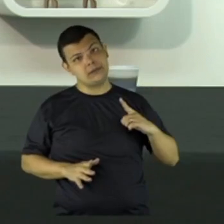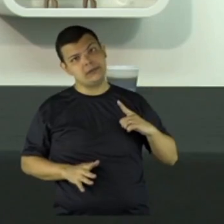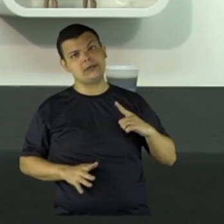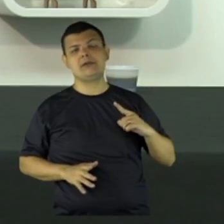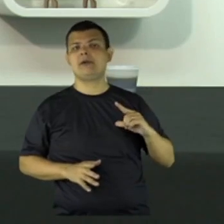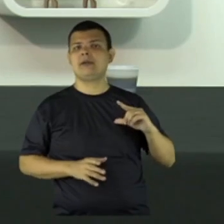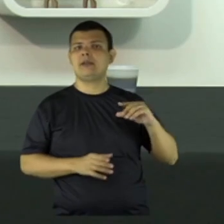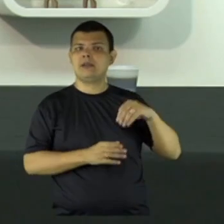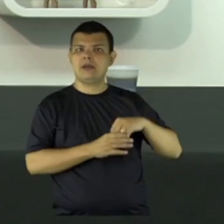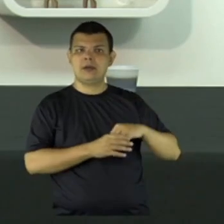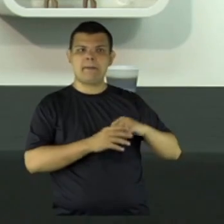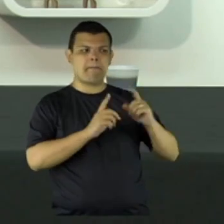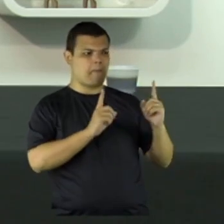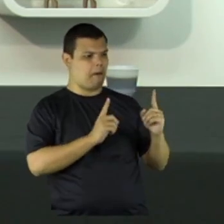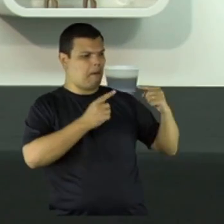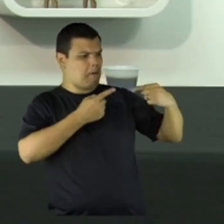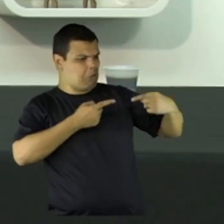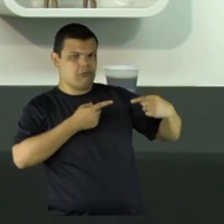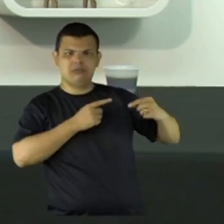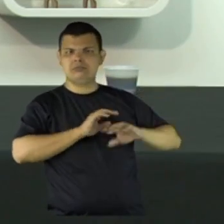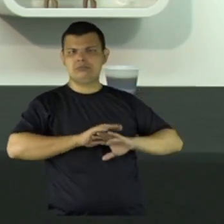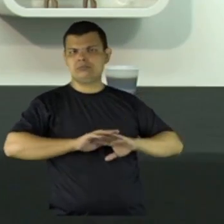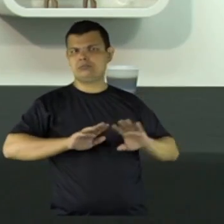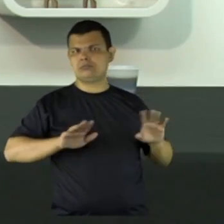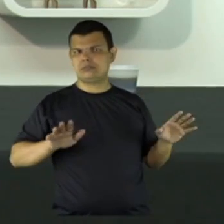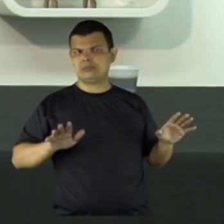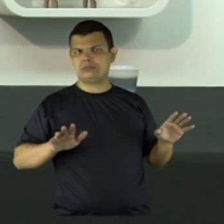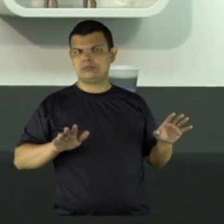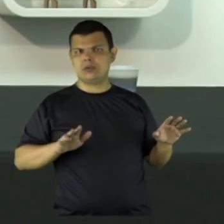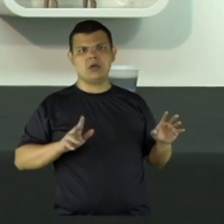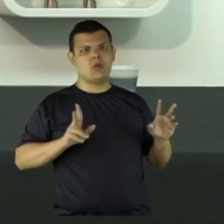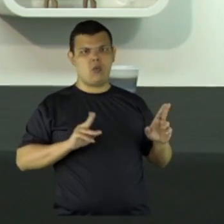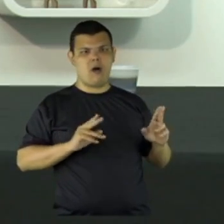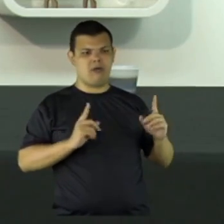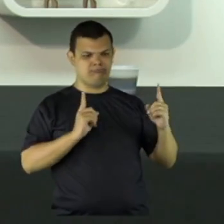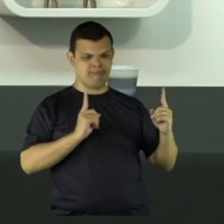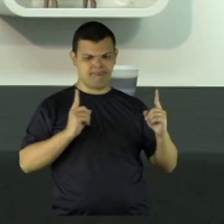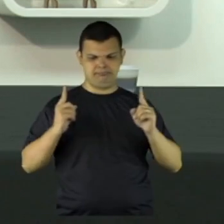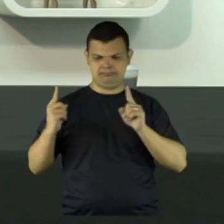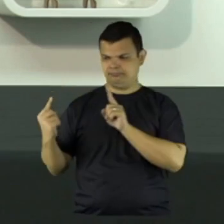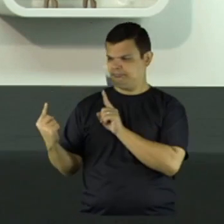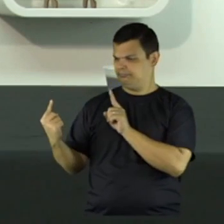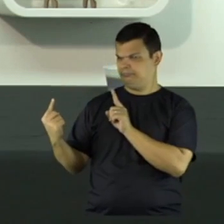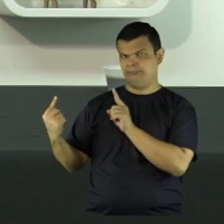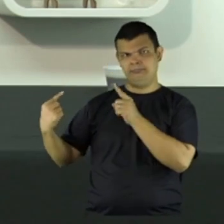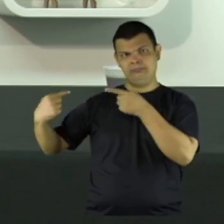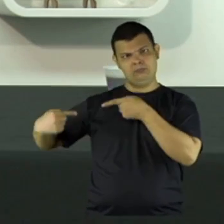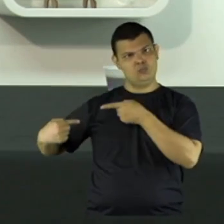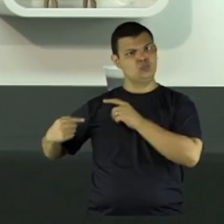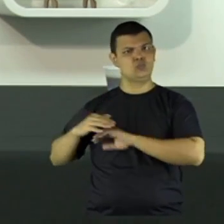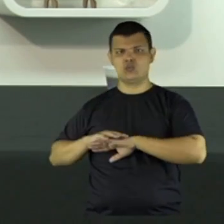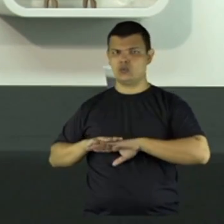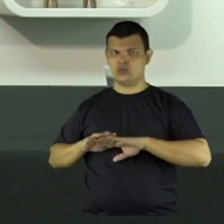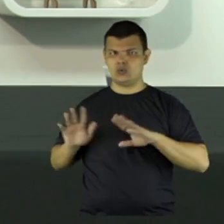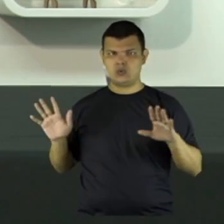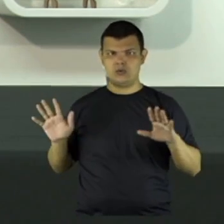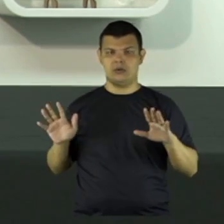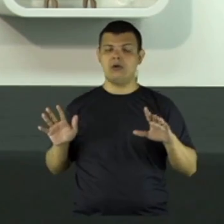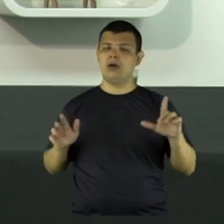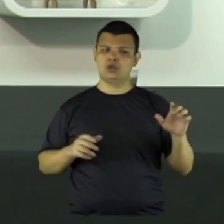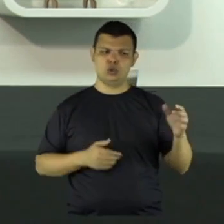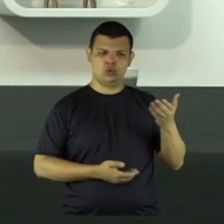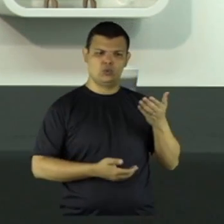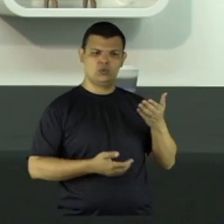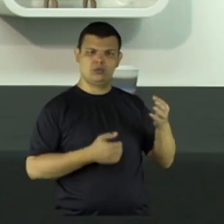parte do seu combate e você faz parte do combate dela. Então vai haver uma troca de técnicas, como eu citei no